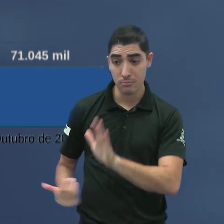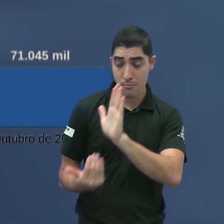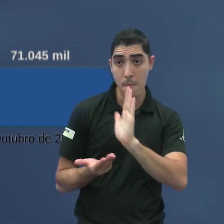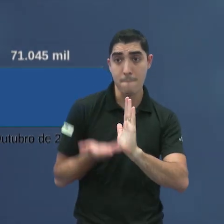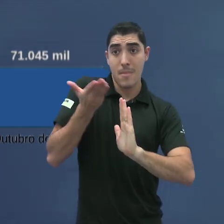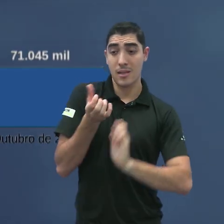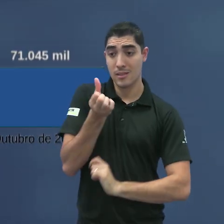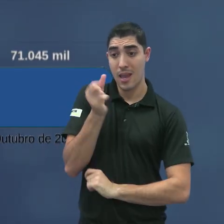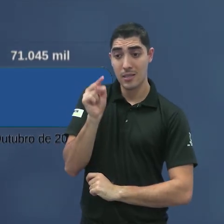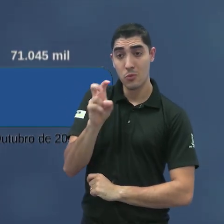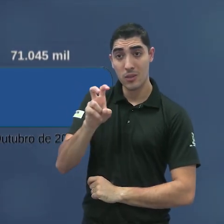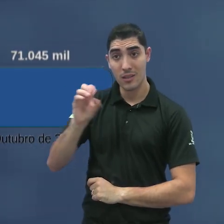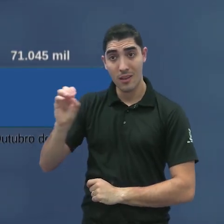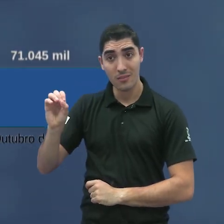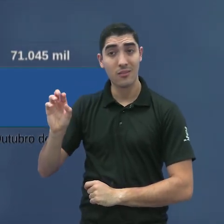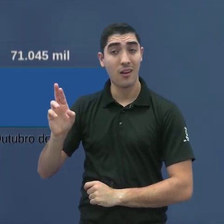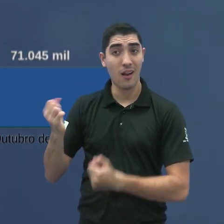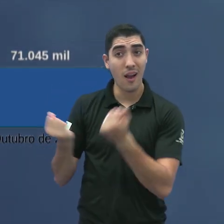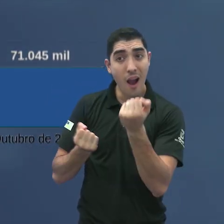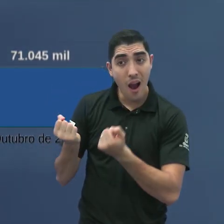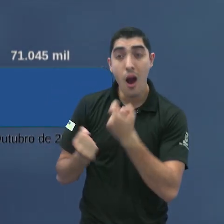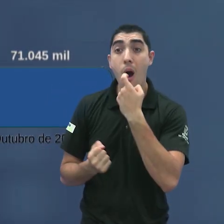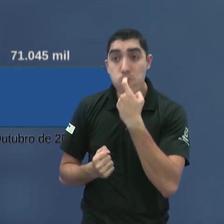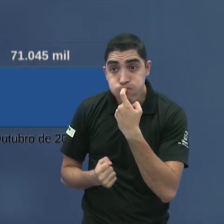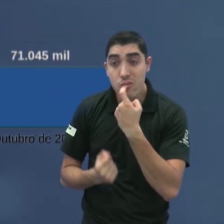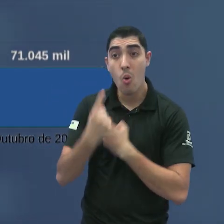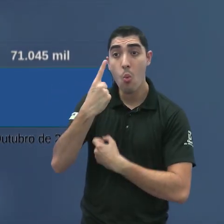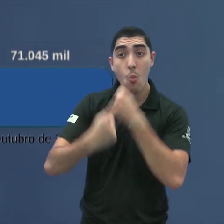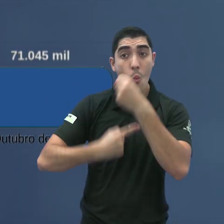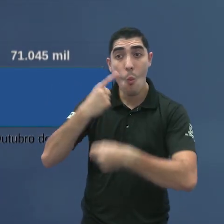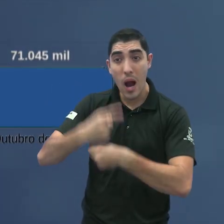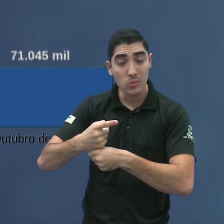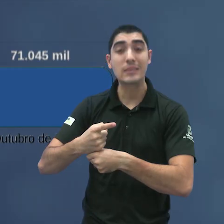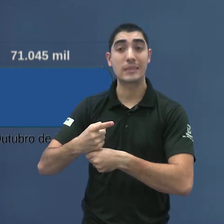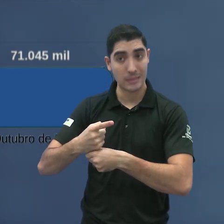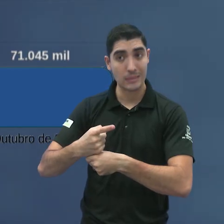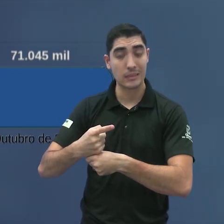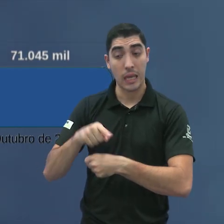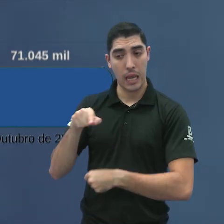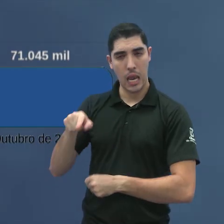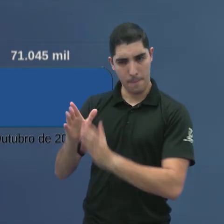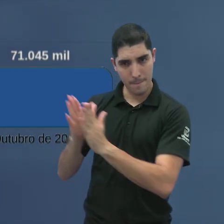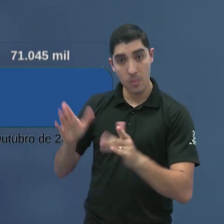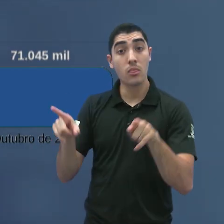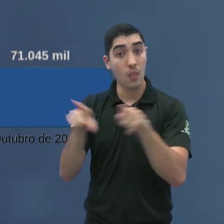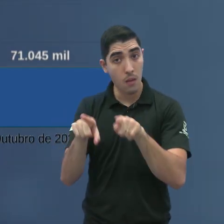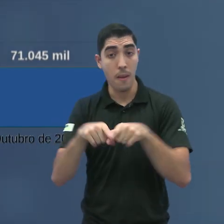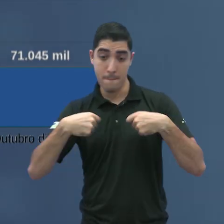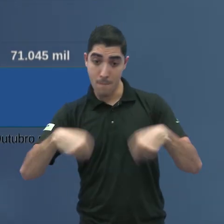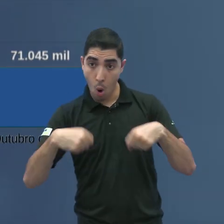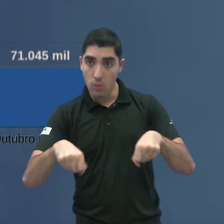6.560 carros em apenas um ano. Olha só, gente, esse número, né? No mesmo período, a frota de motocicletas